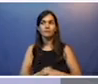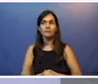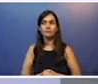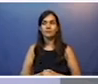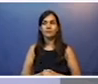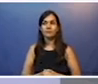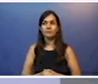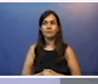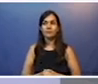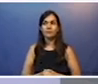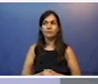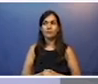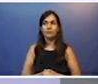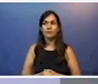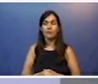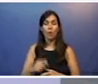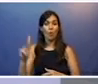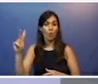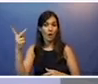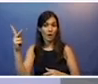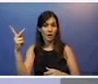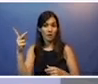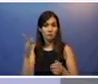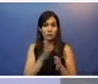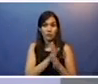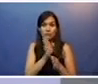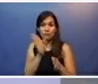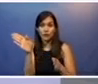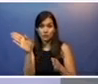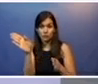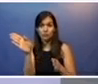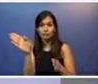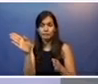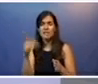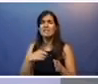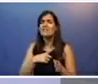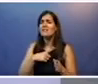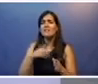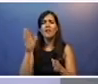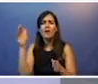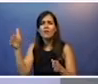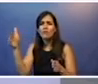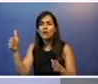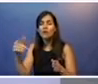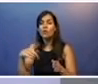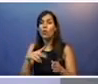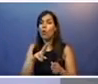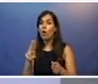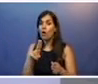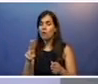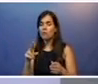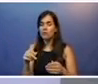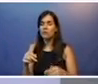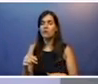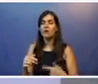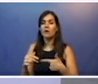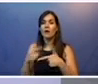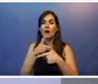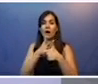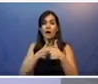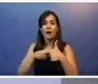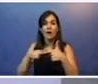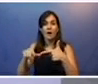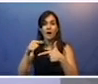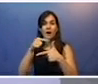O H está na frente desse ângulo, ó, de 20 graus. Se ele está na frente, ele é o cateto oposto, CO.